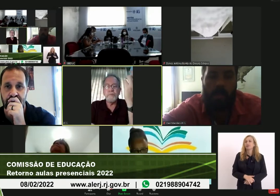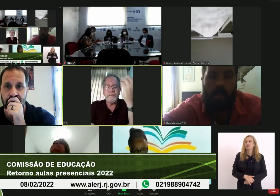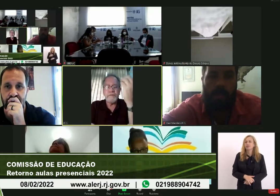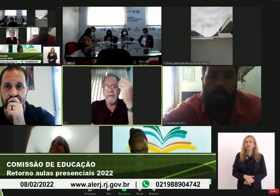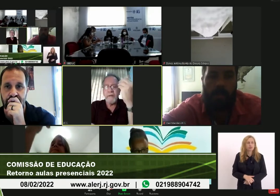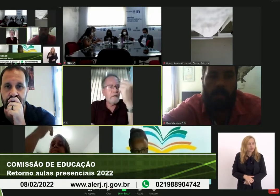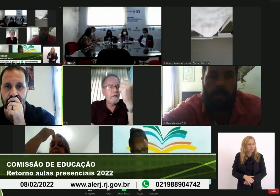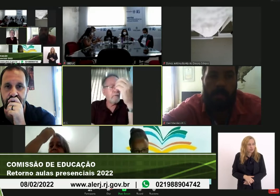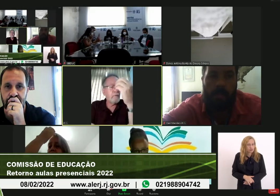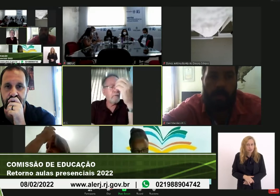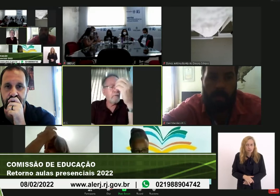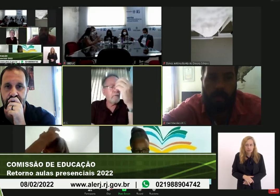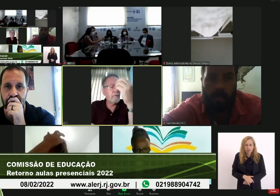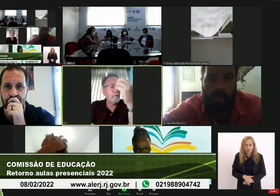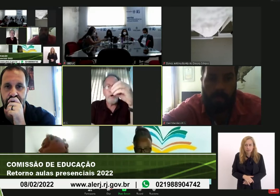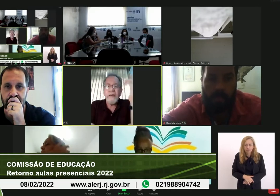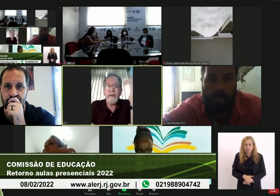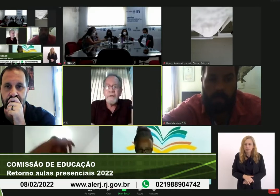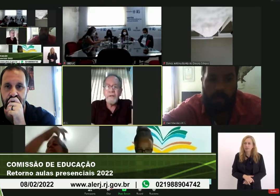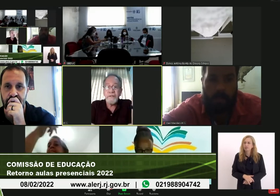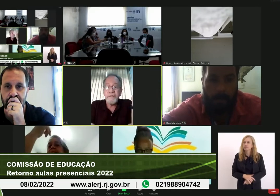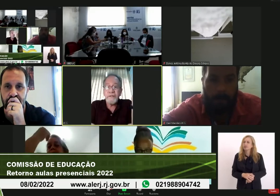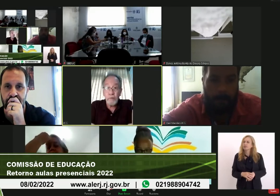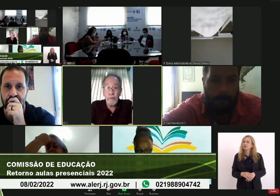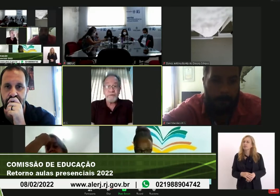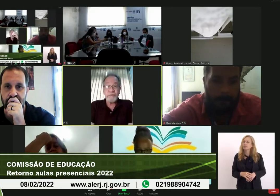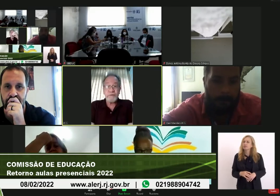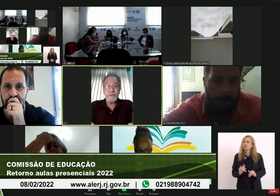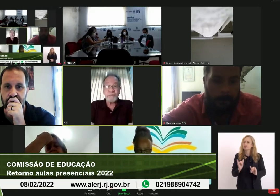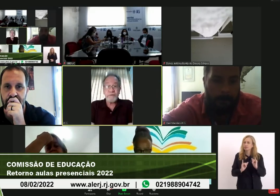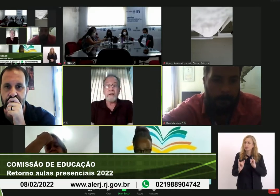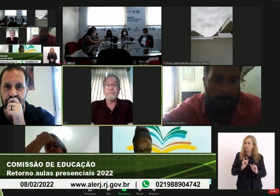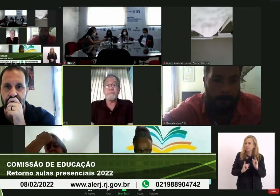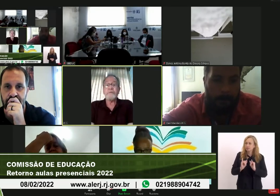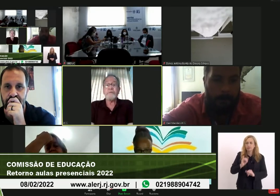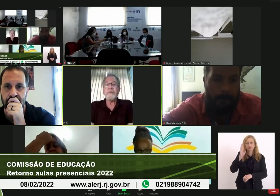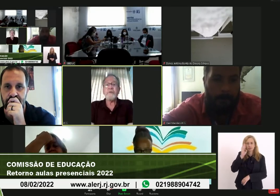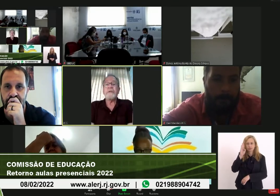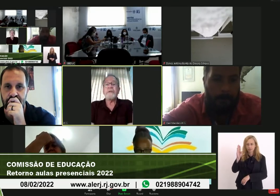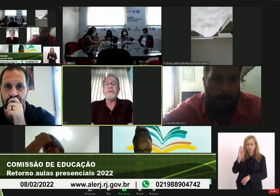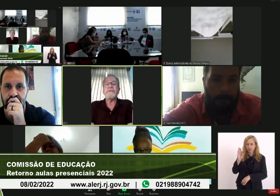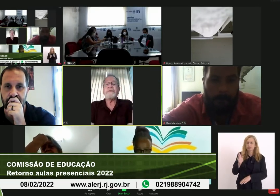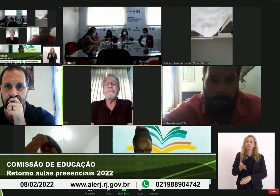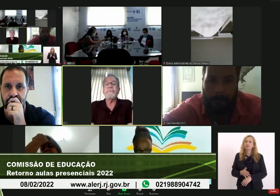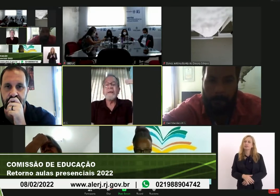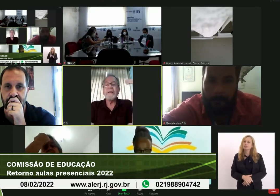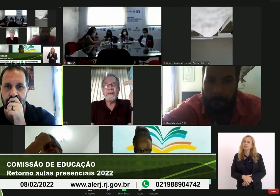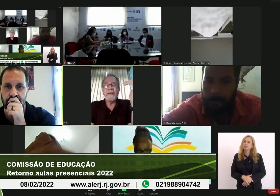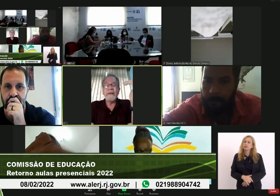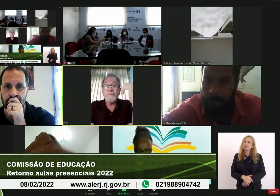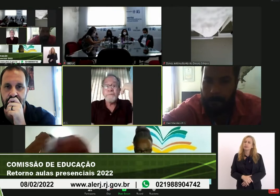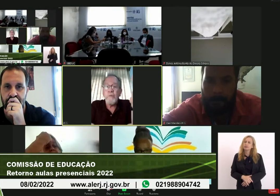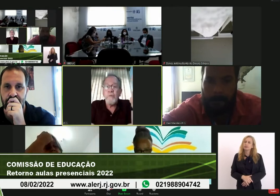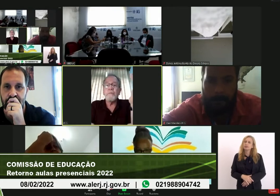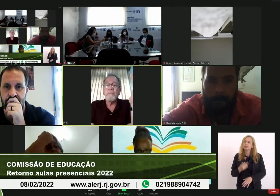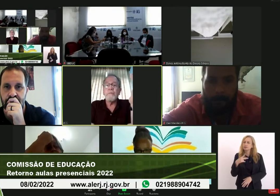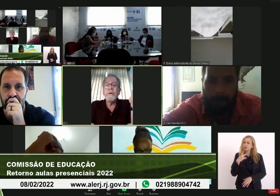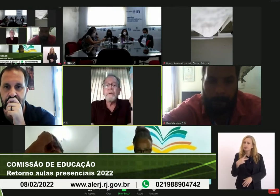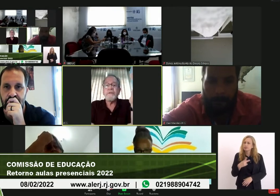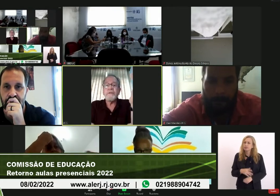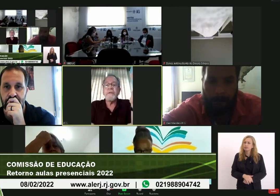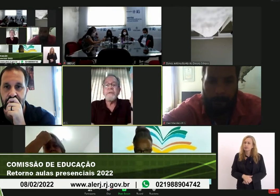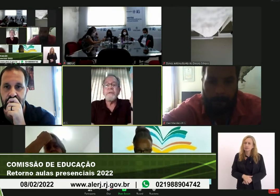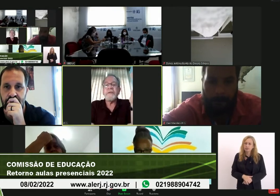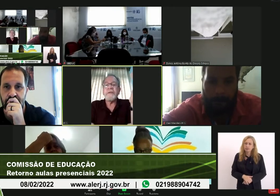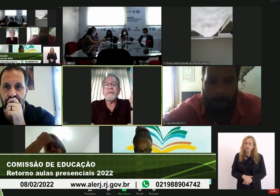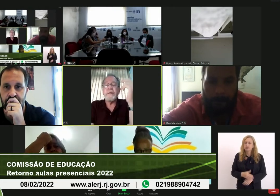você tem notas técnicas que são oficiais e, portanto, não são fake, mas que respaldam as